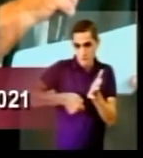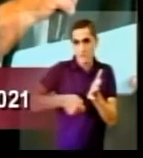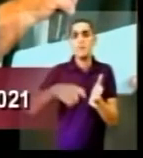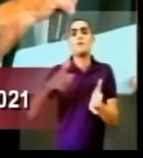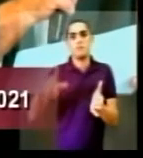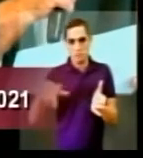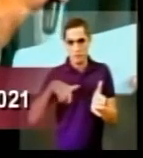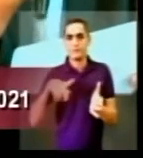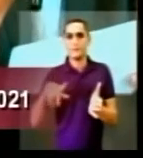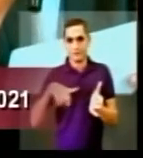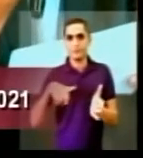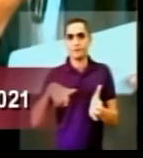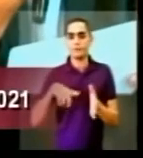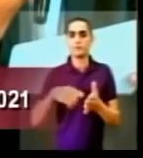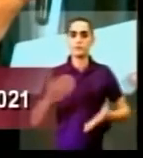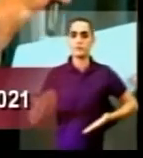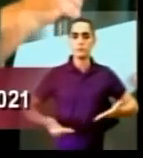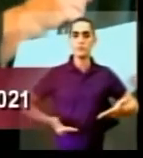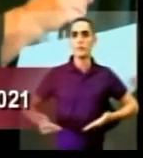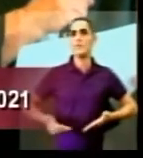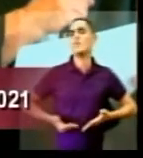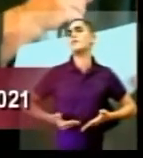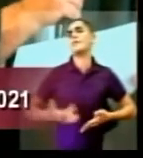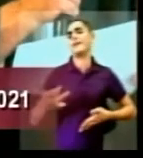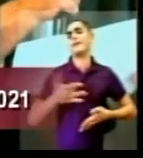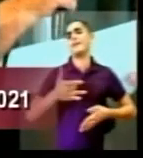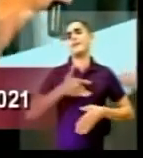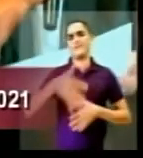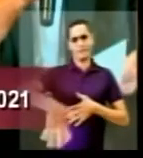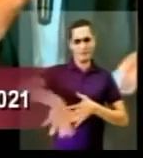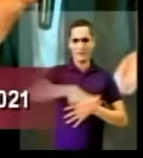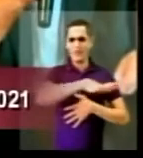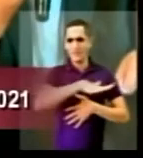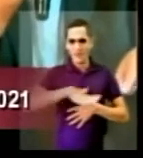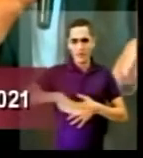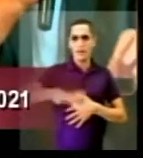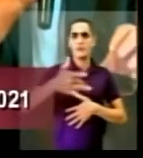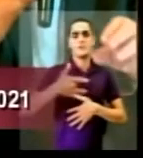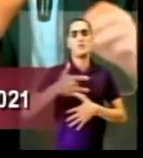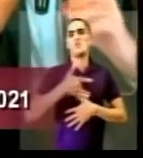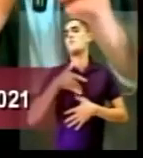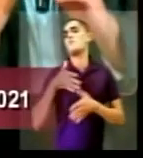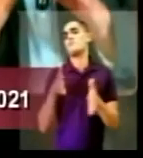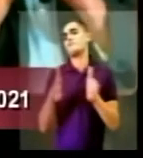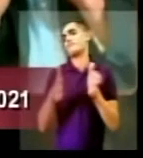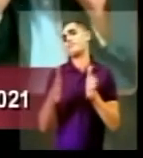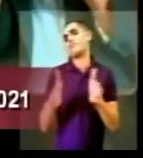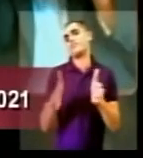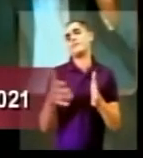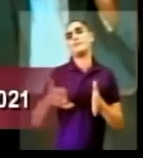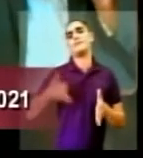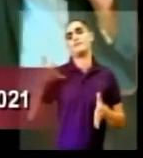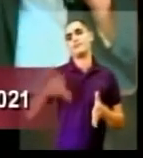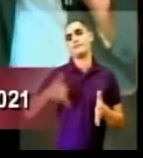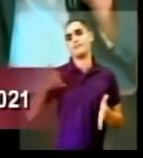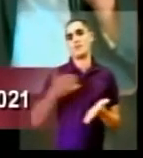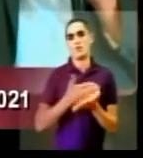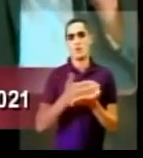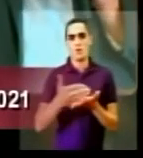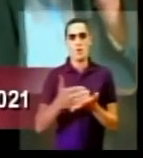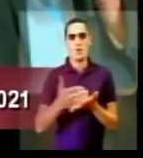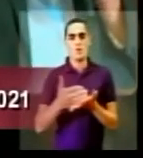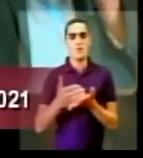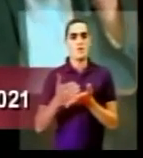pessoal, em serviços de saúde por faixa etária. Começamos com a faixa